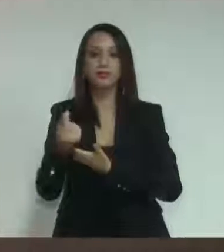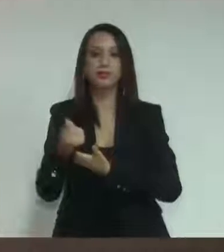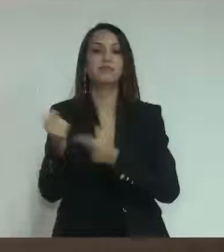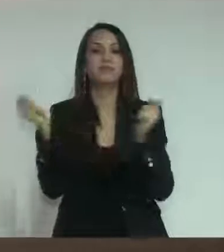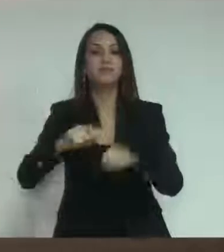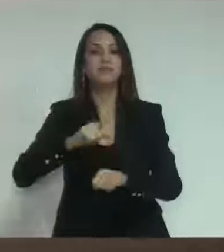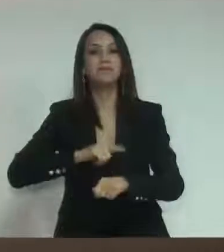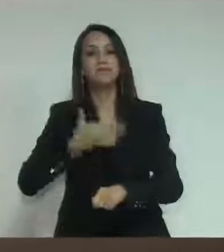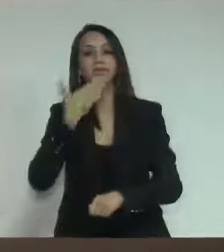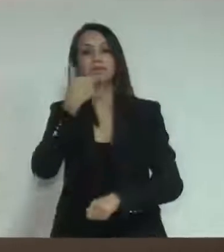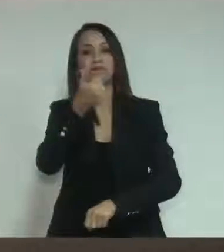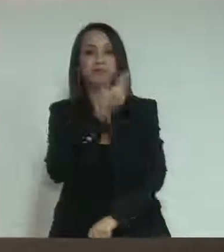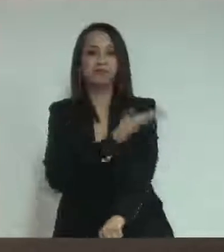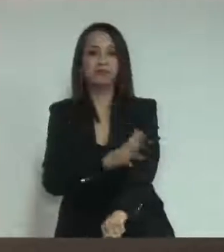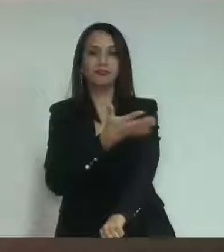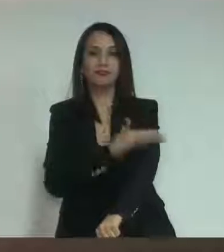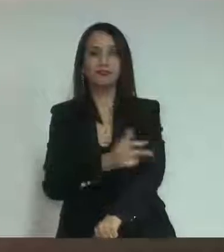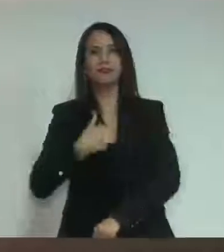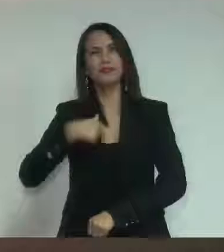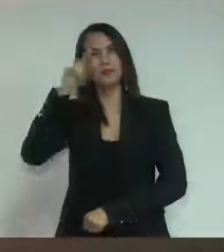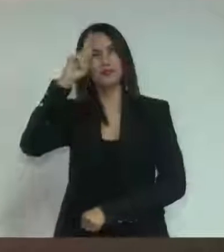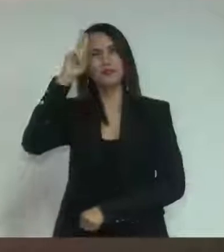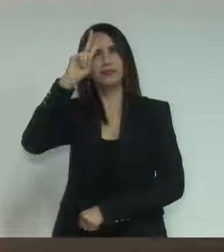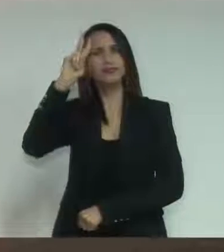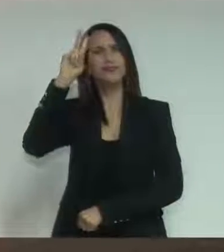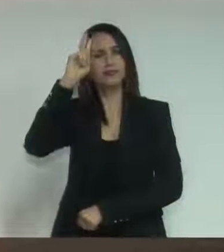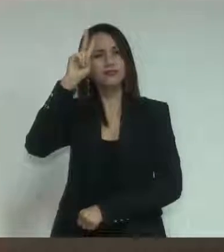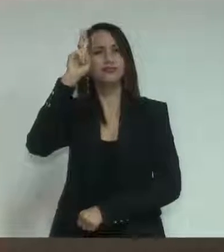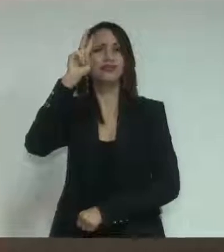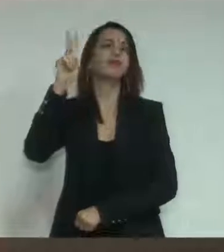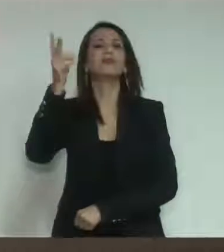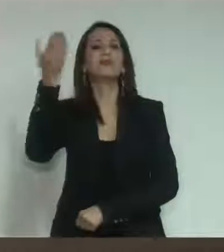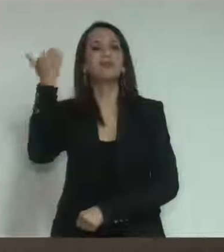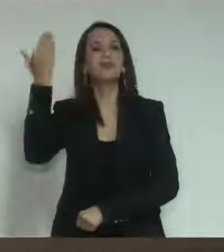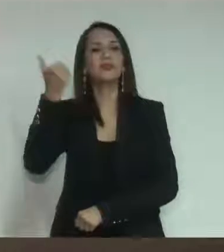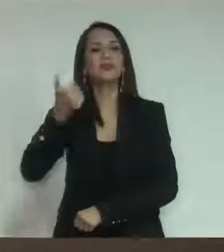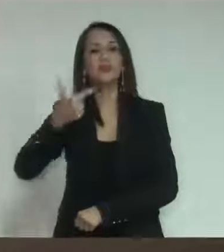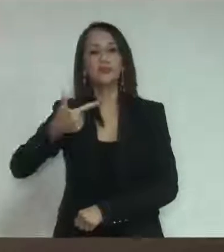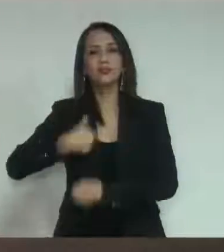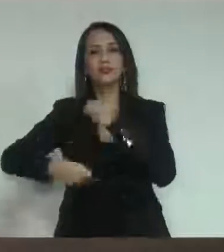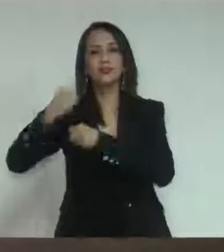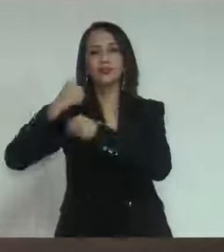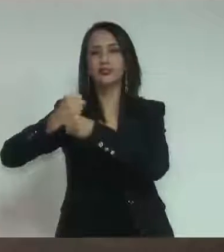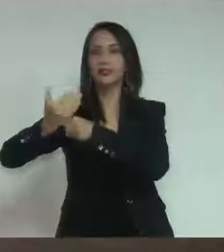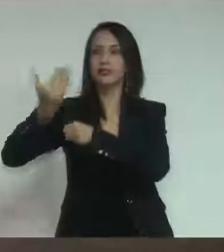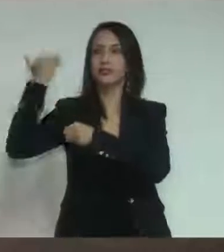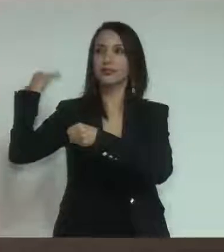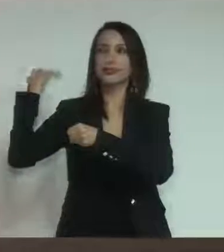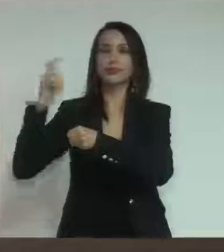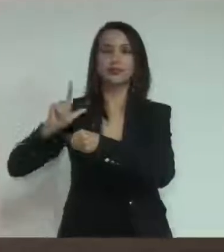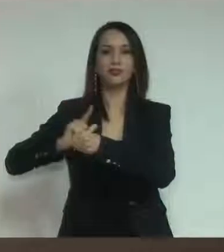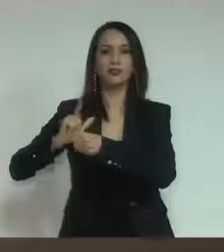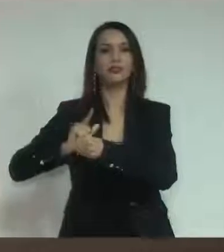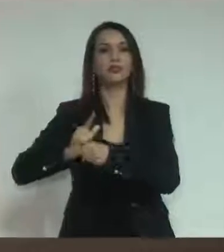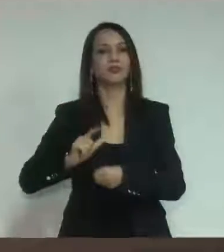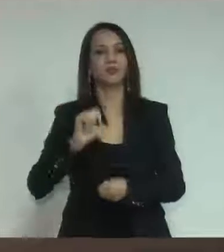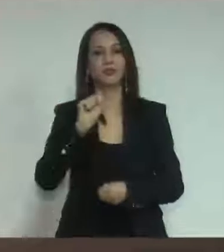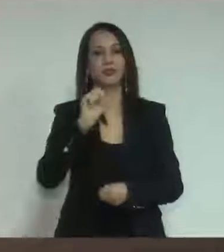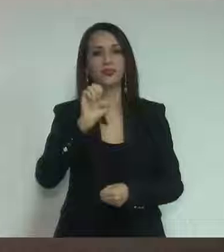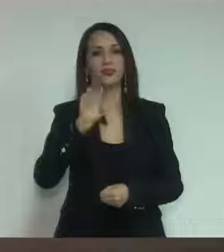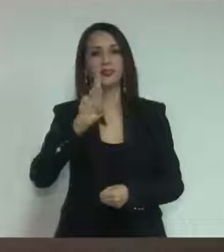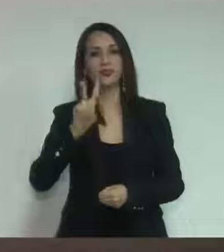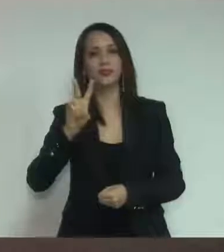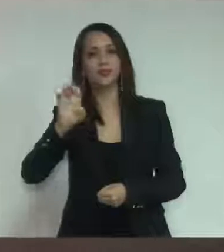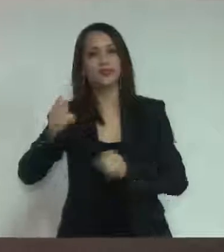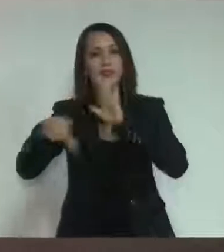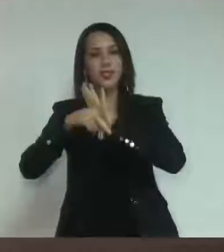melhores treinados. Eu me lembro que, acho que 12 anos atrás, o SEIV fez uma parceria com a prefeitura. O